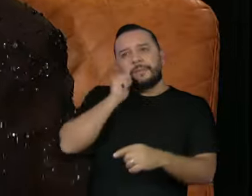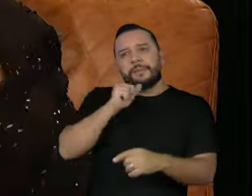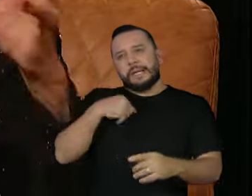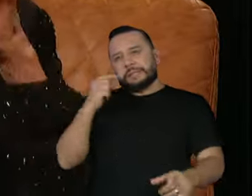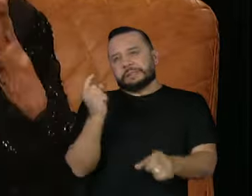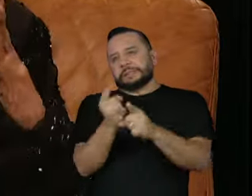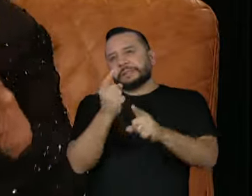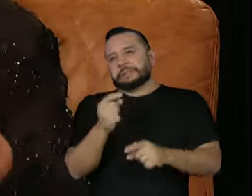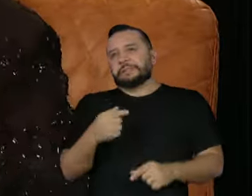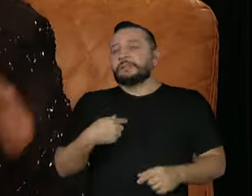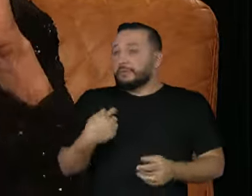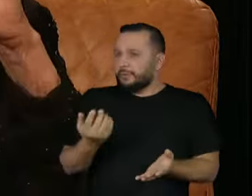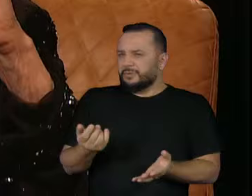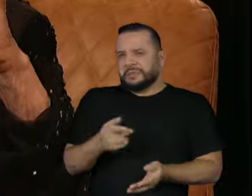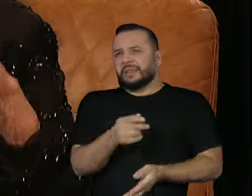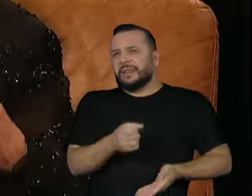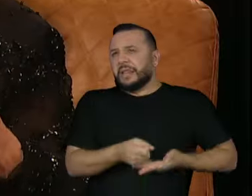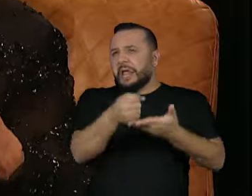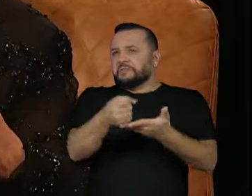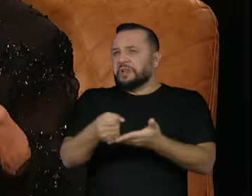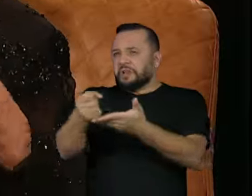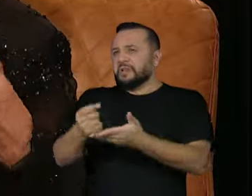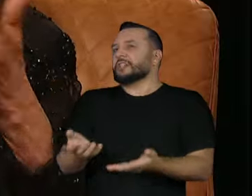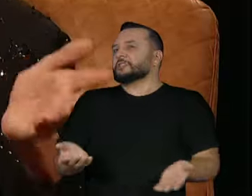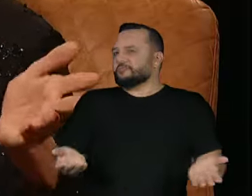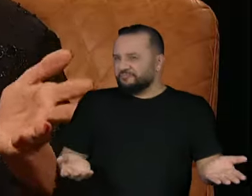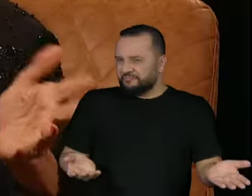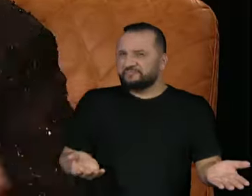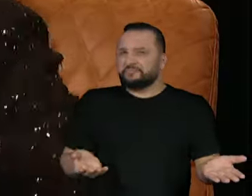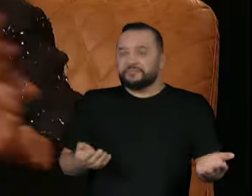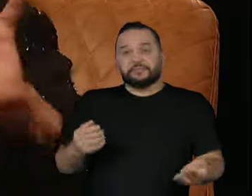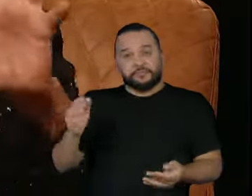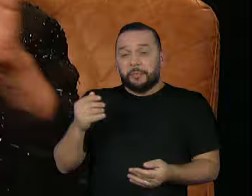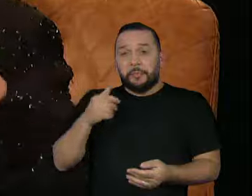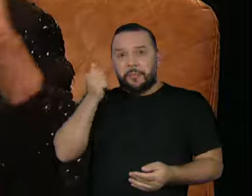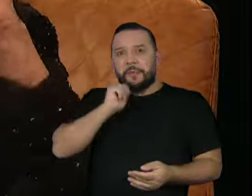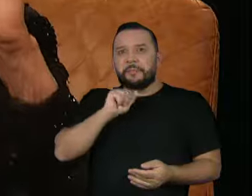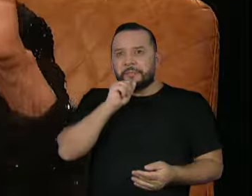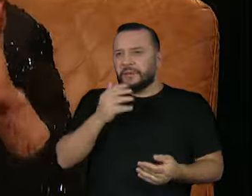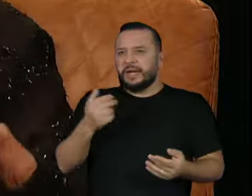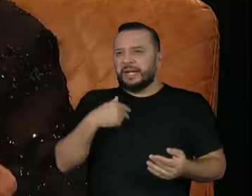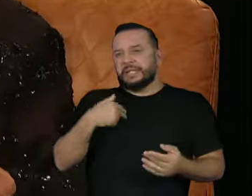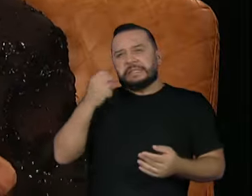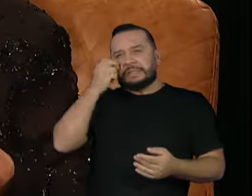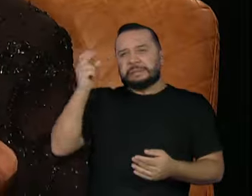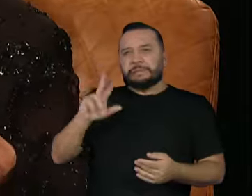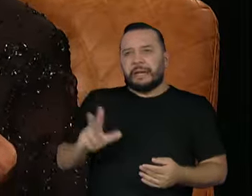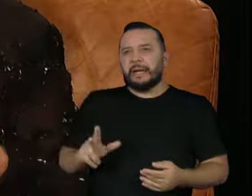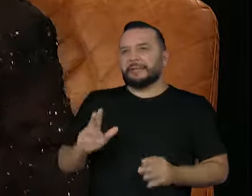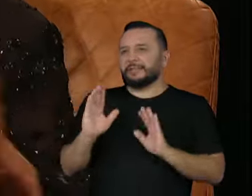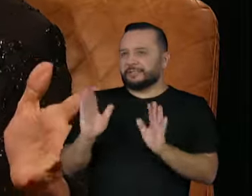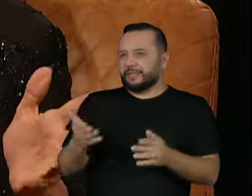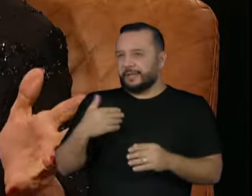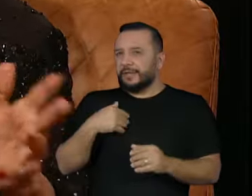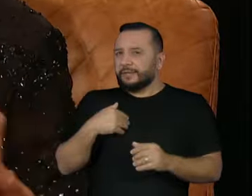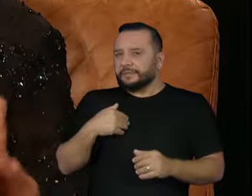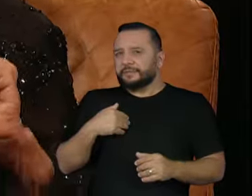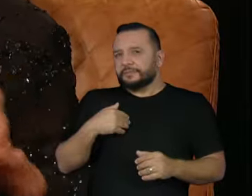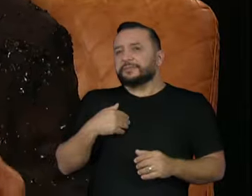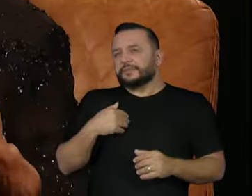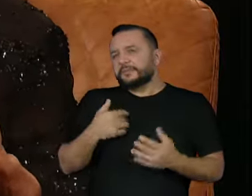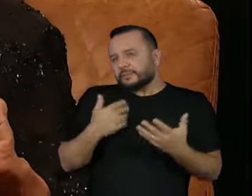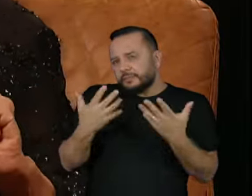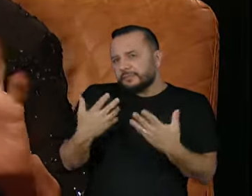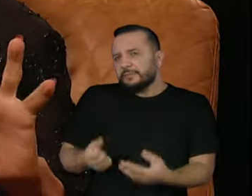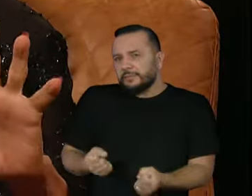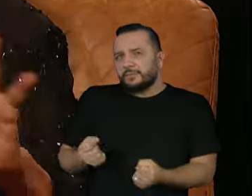era muito, né, muito ativa. O meu DNA é esse que ela falava, era muito esperta. E aí ela teve que se conformar.